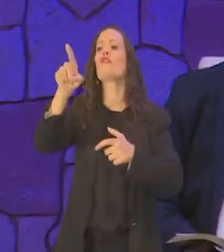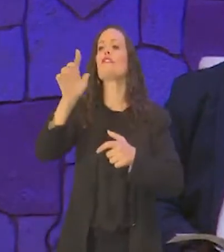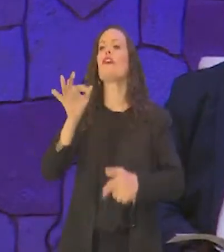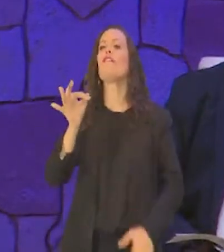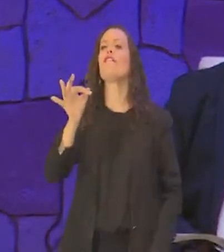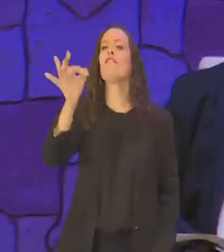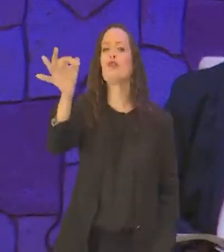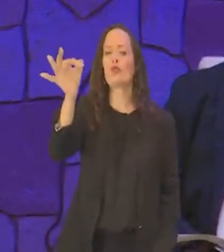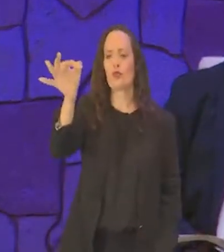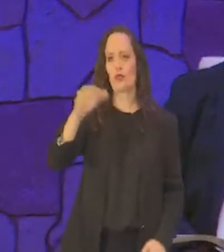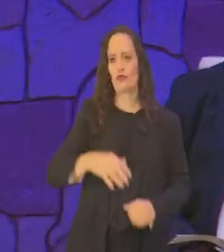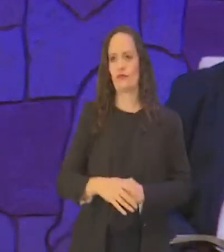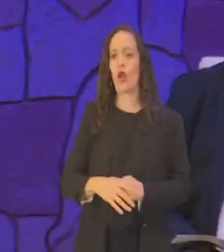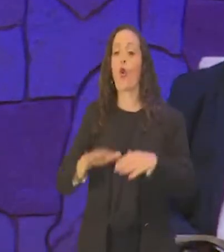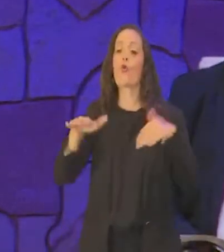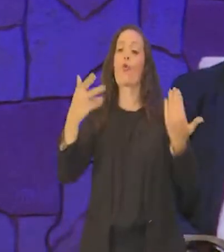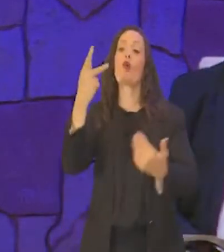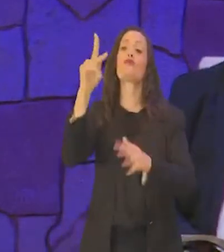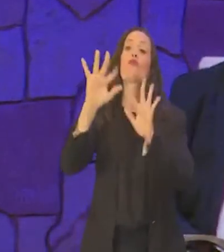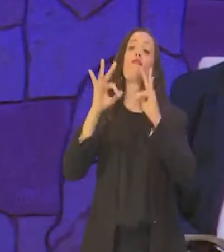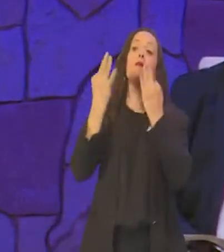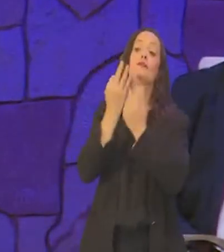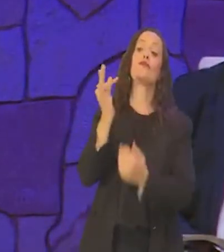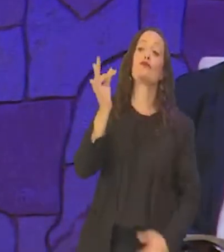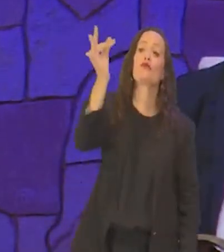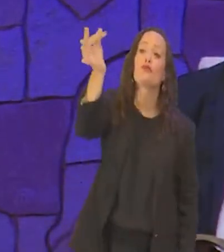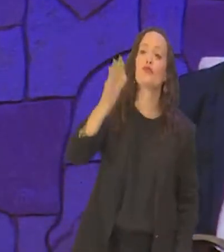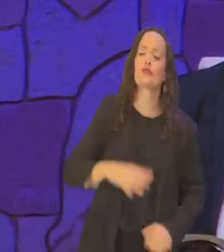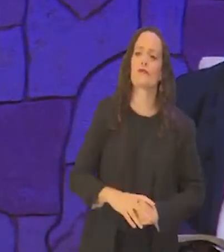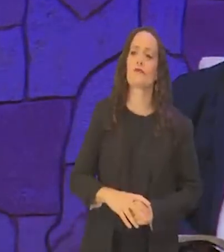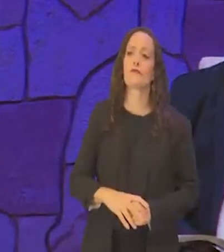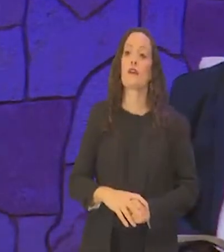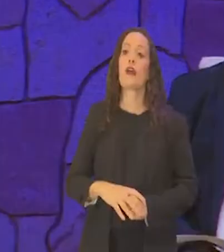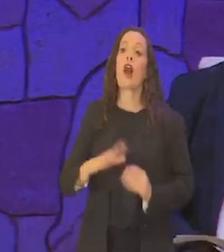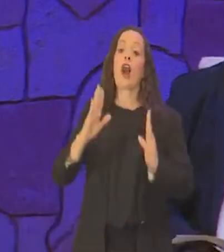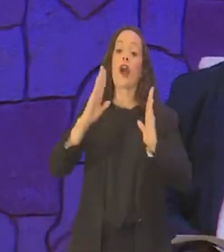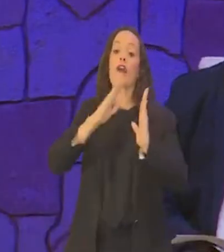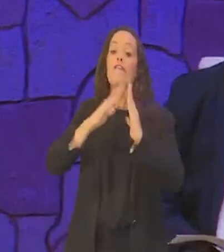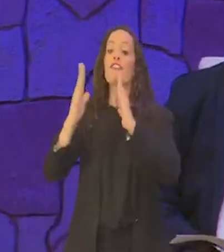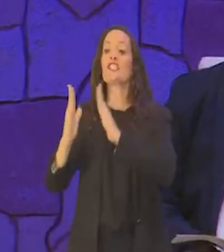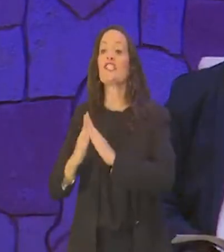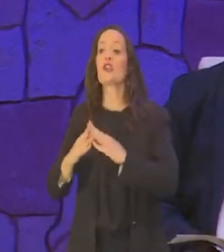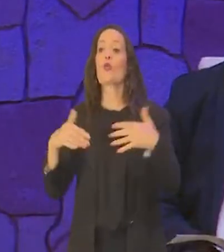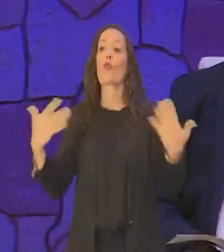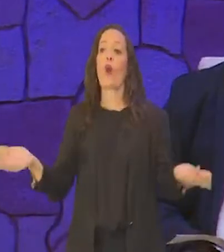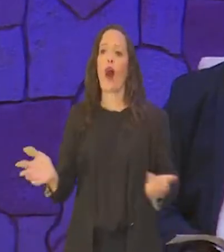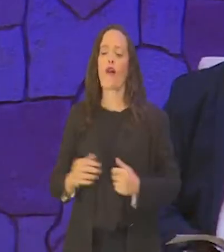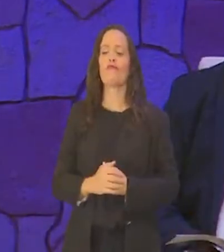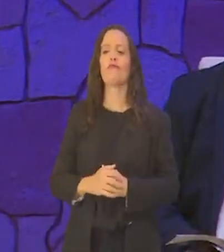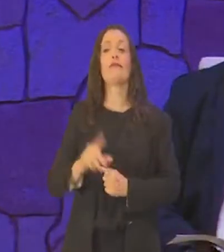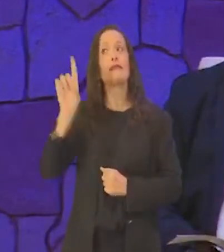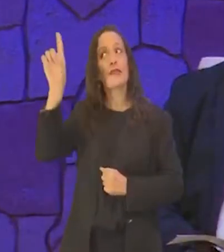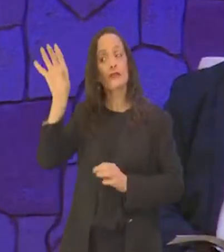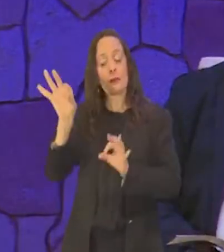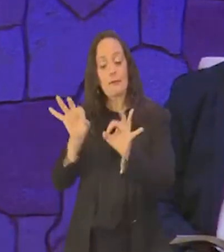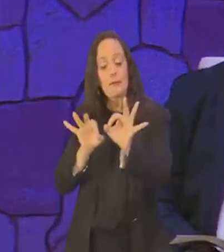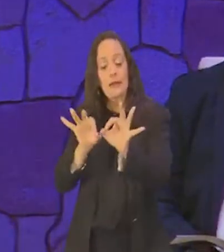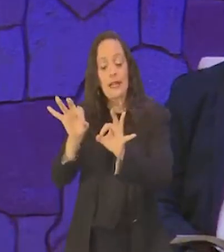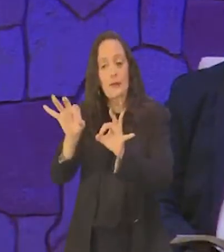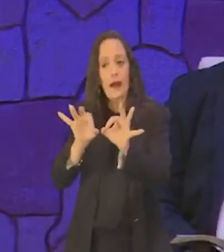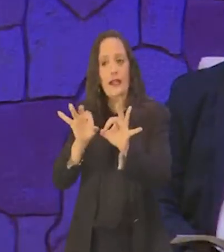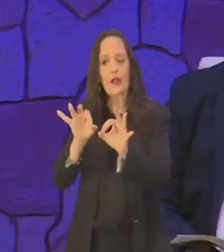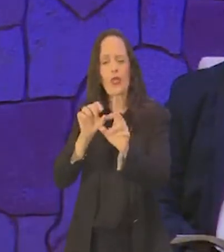a família que você vai construir, a vizinhança que você vai ter. Ele está te preparando para